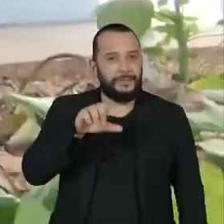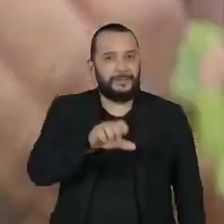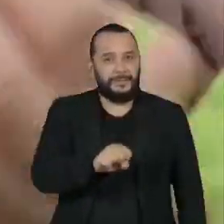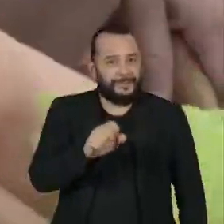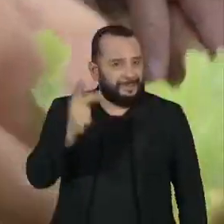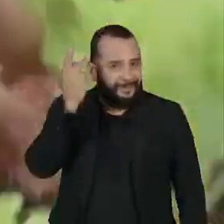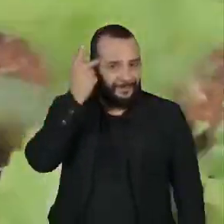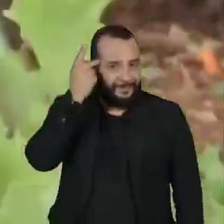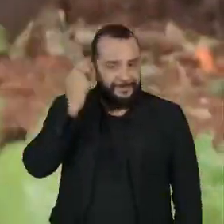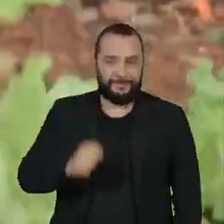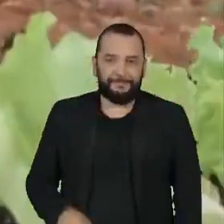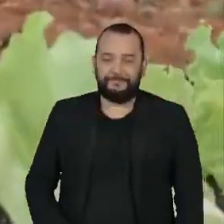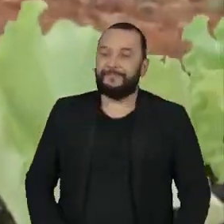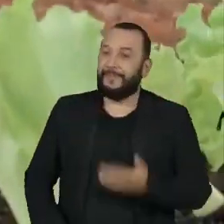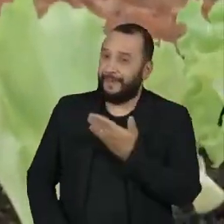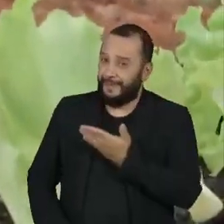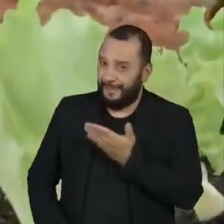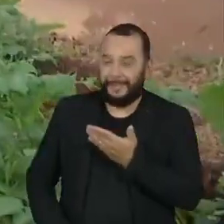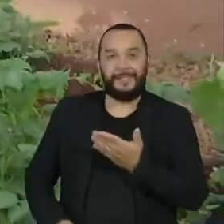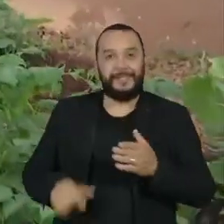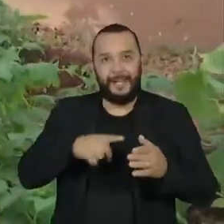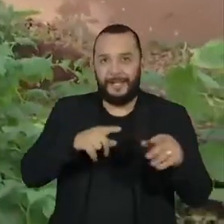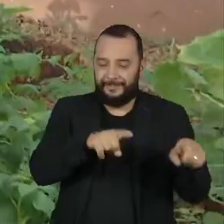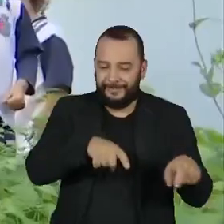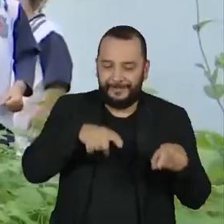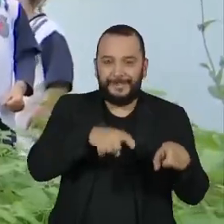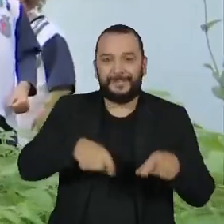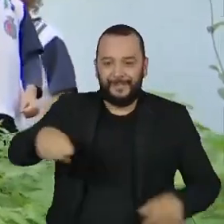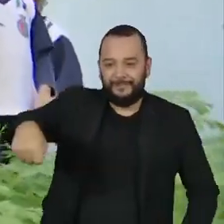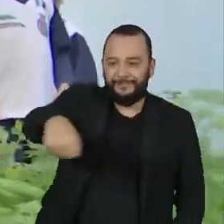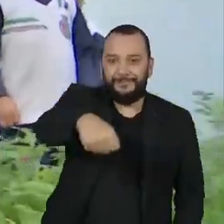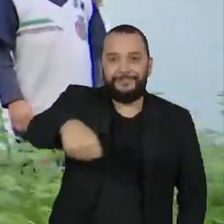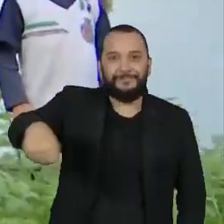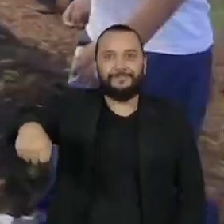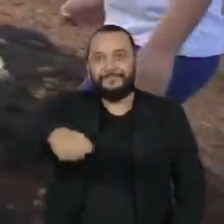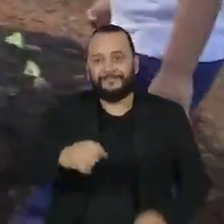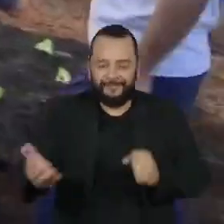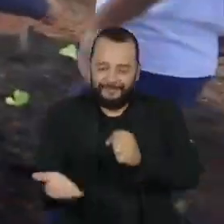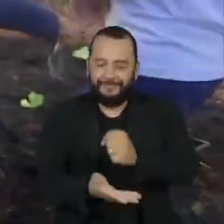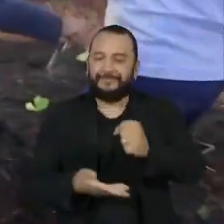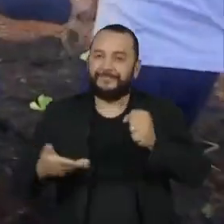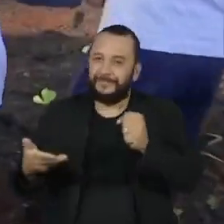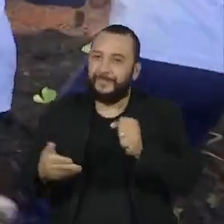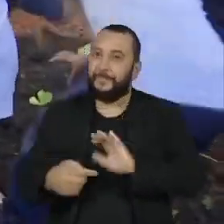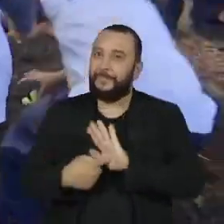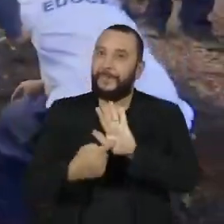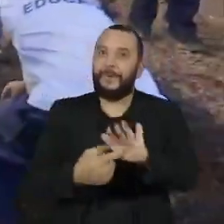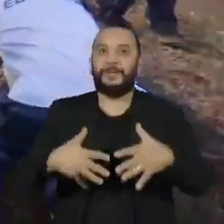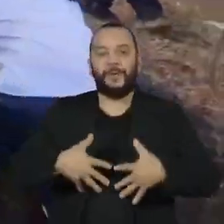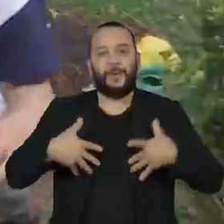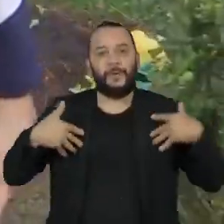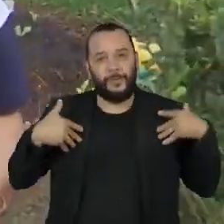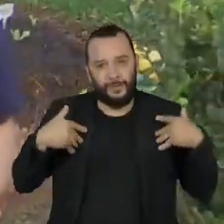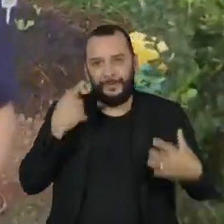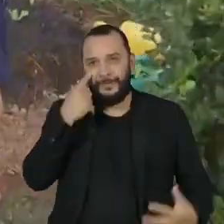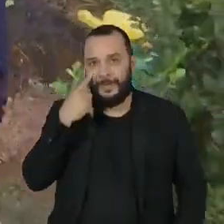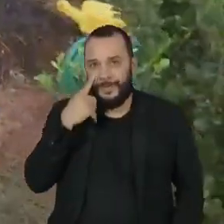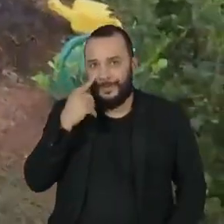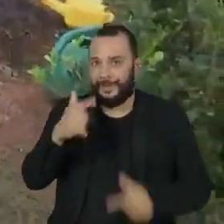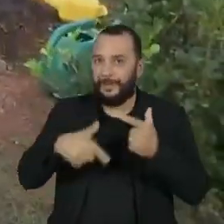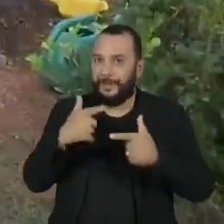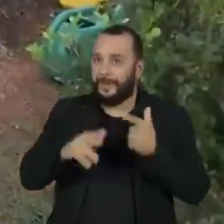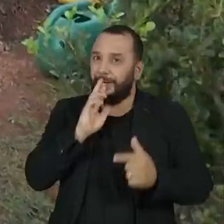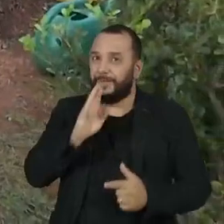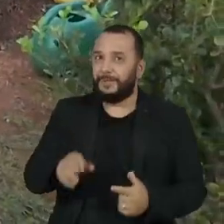São Paulo. Aqui as crianças plantam, regam e colhem. E mostram com orgulho o resultado do trabalho.